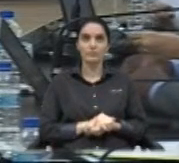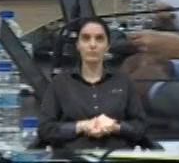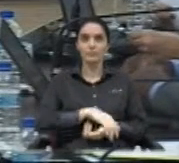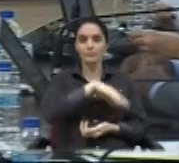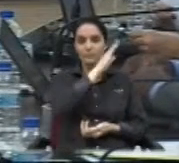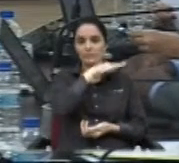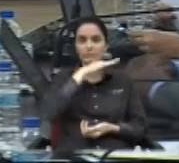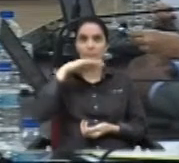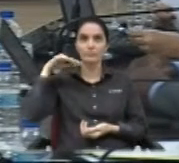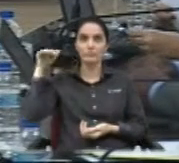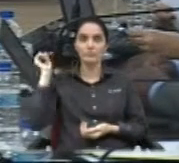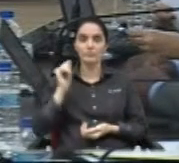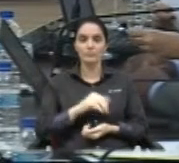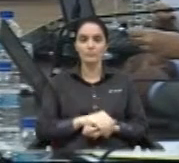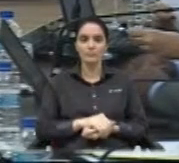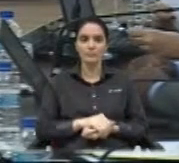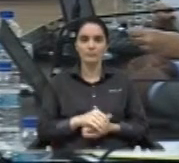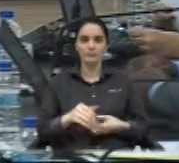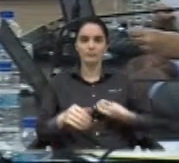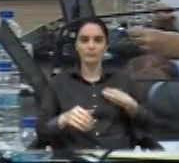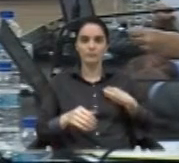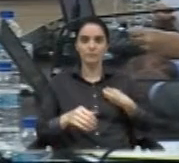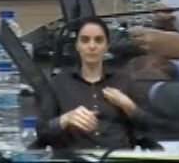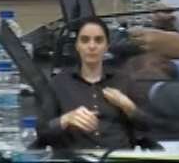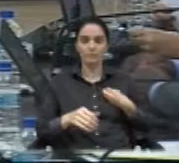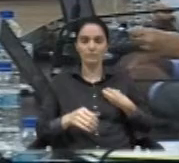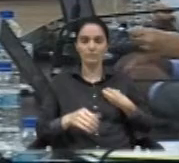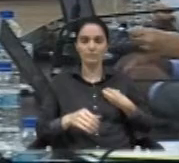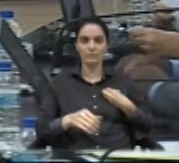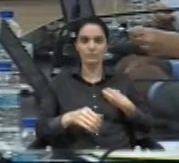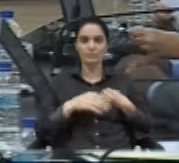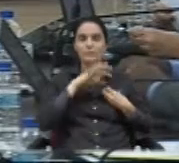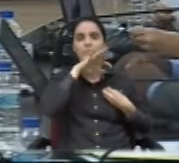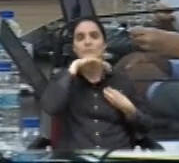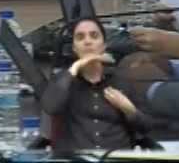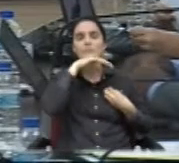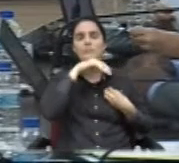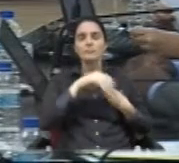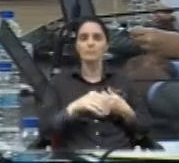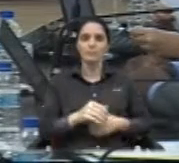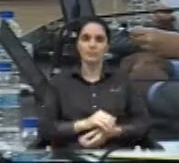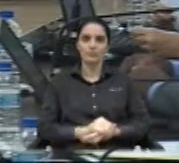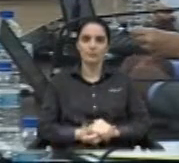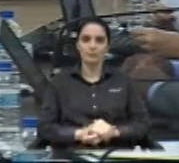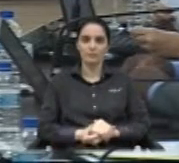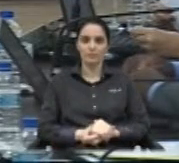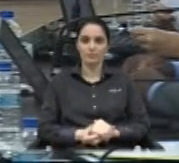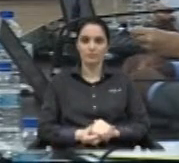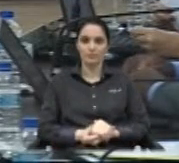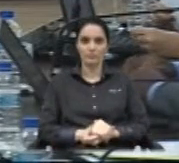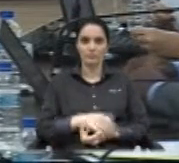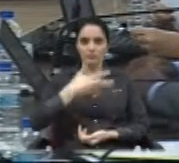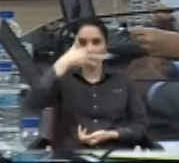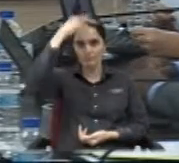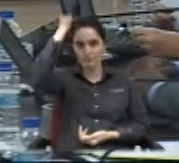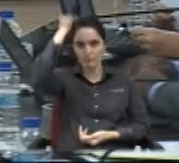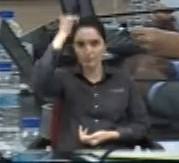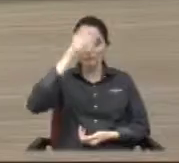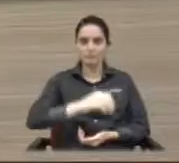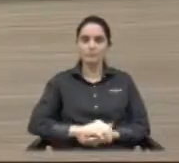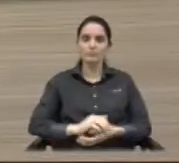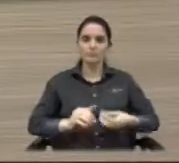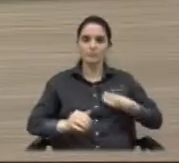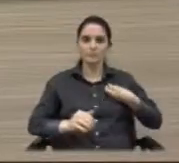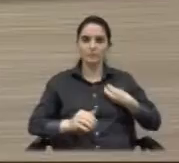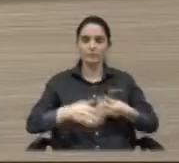Vereador Aloísio Marinho de Andrade. Presente. André Henrique da Silva. Toninho Franco.